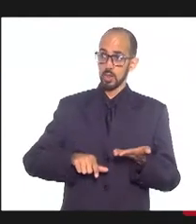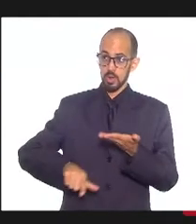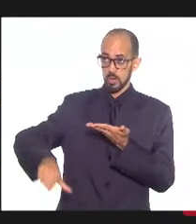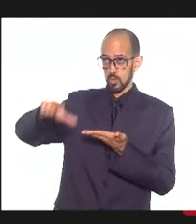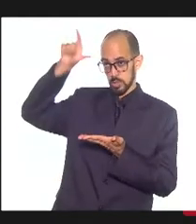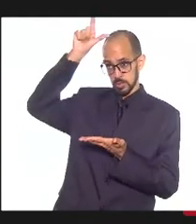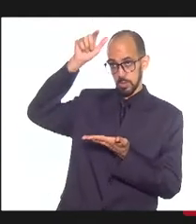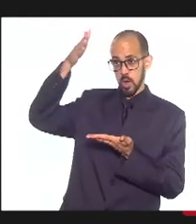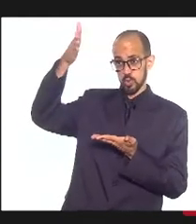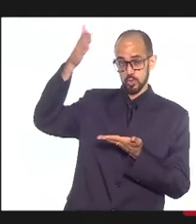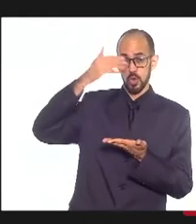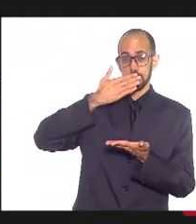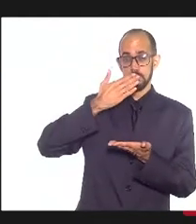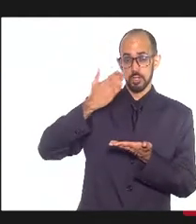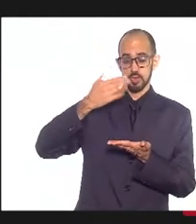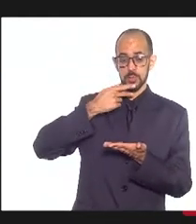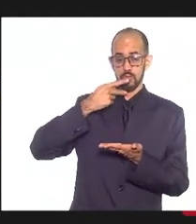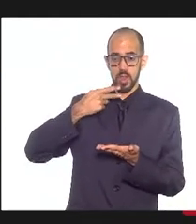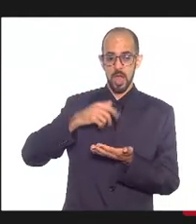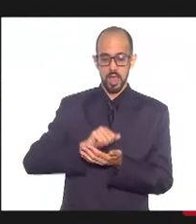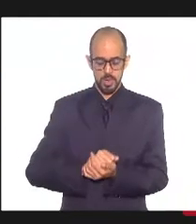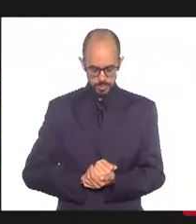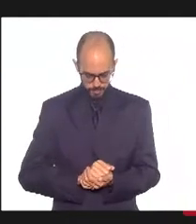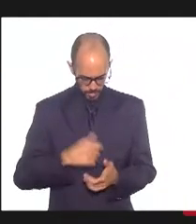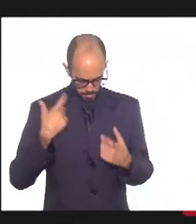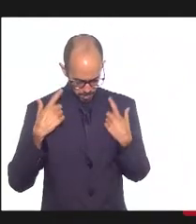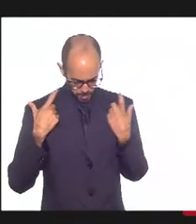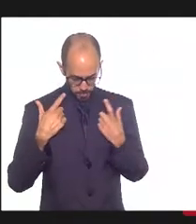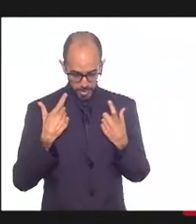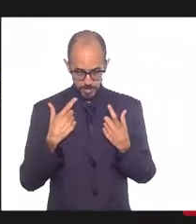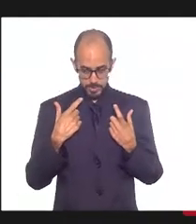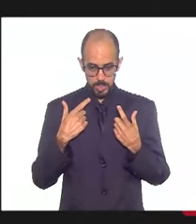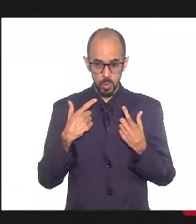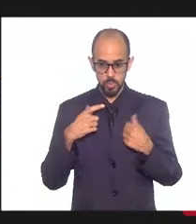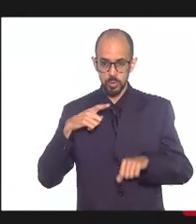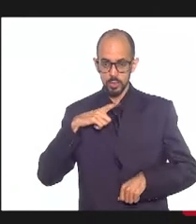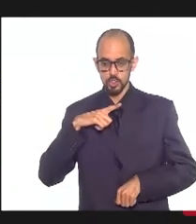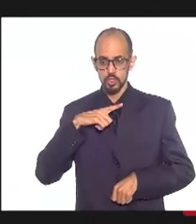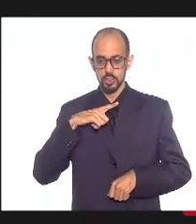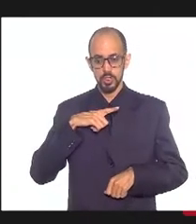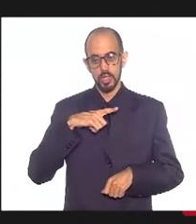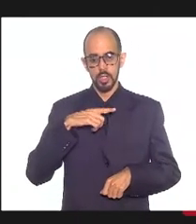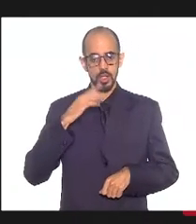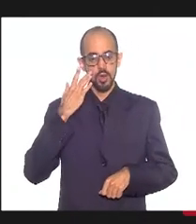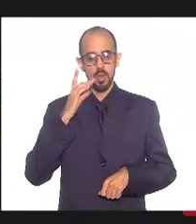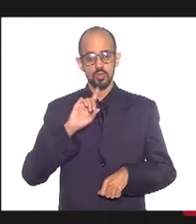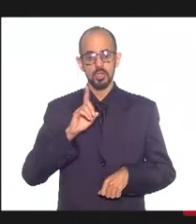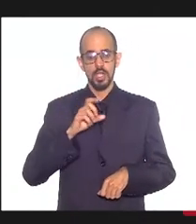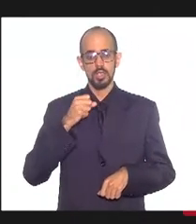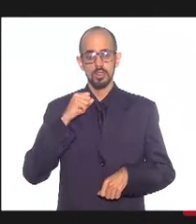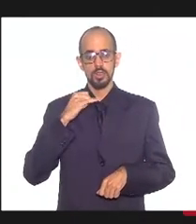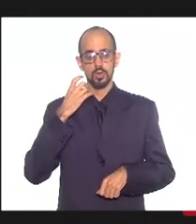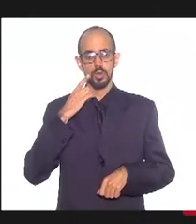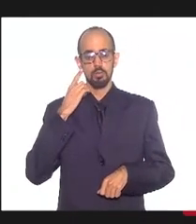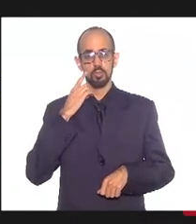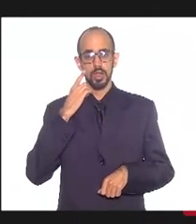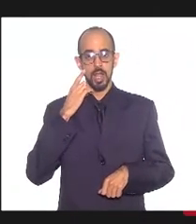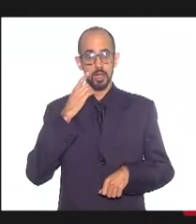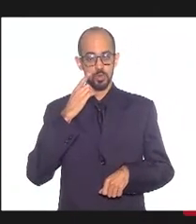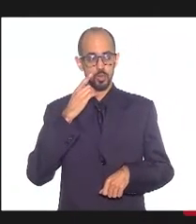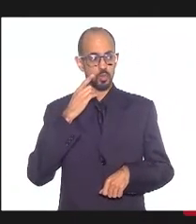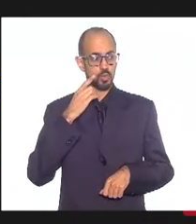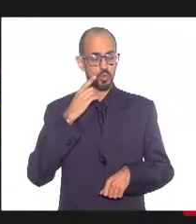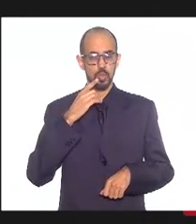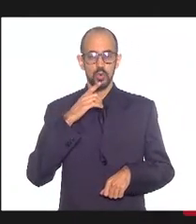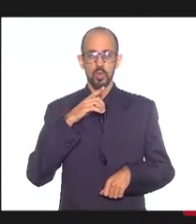abordar. Isso é uma preocupação extremamente grande, não sei se ainda se o deputado Ganini ainda está assistindo, mas eu estive falando com o